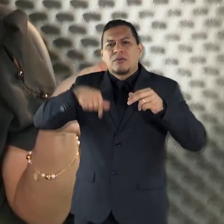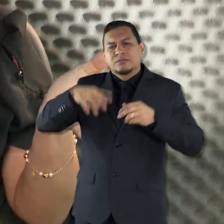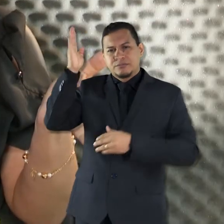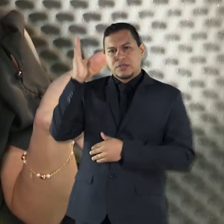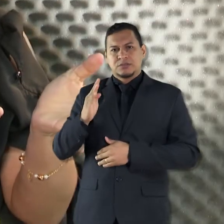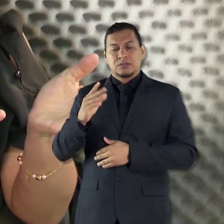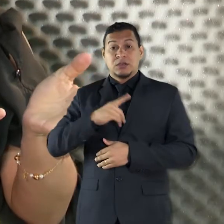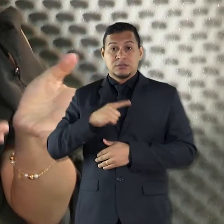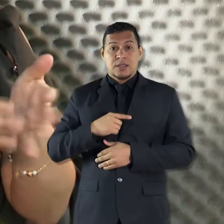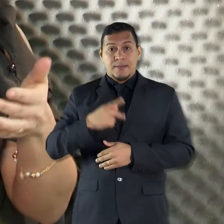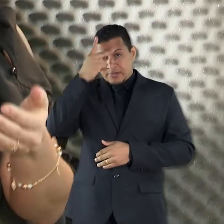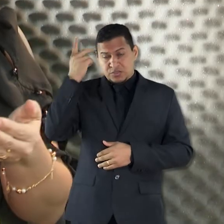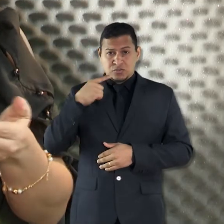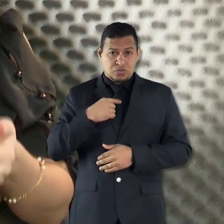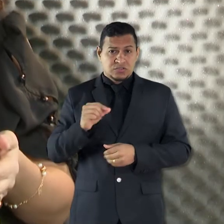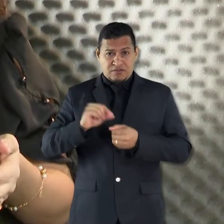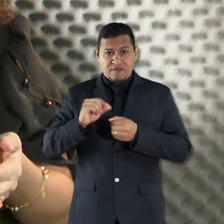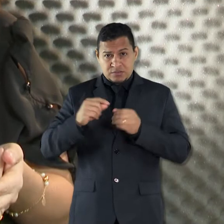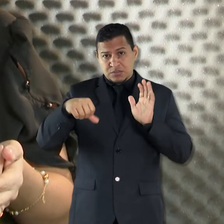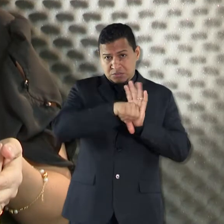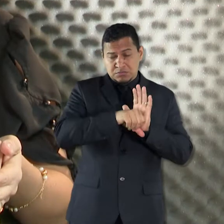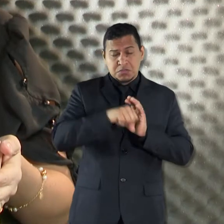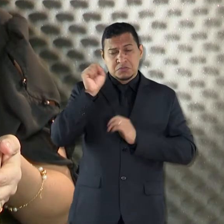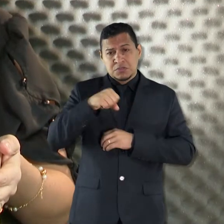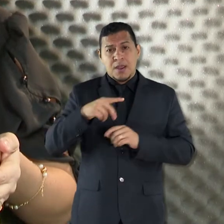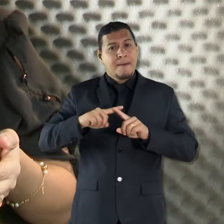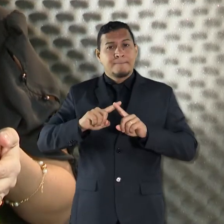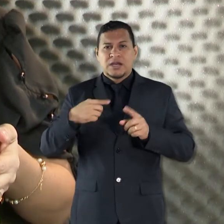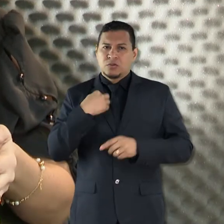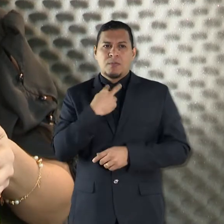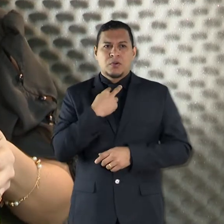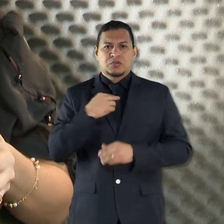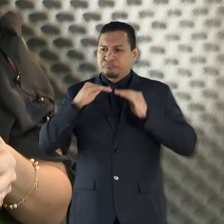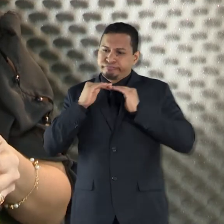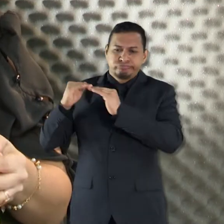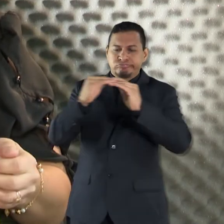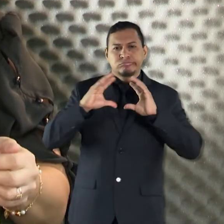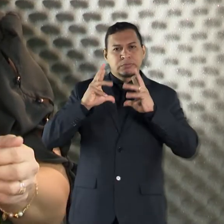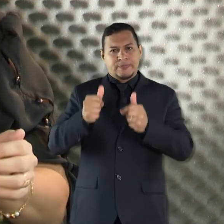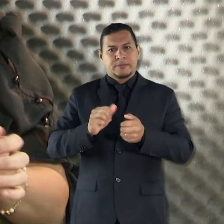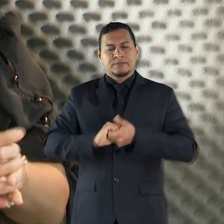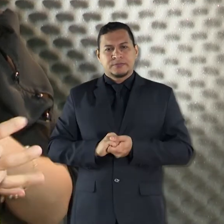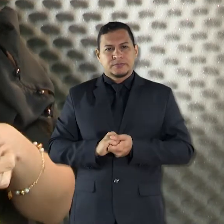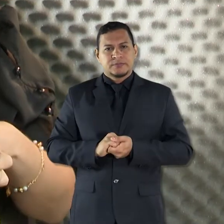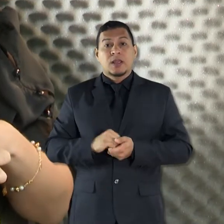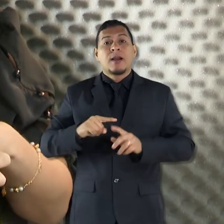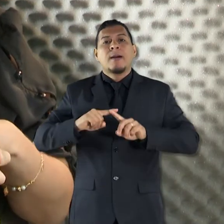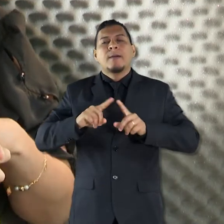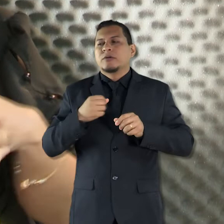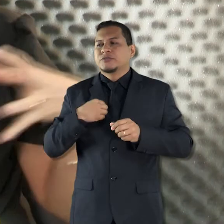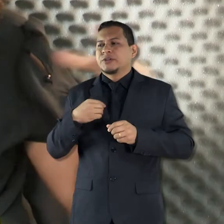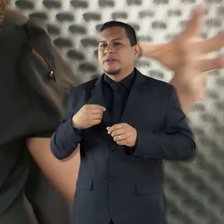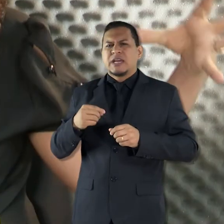como aqui no Brasil, né? É, Tem pessoas envolvidas com crime? Tem, também. Mas a gente também não pode generalizar, né? exatamente. Já